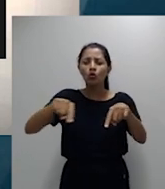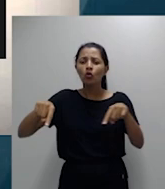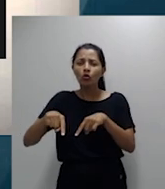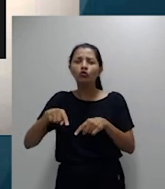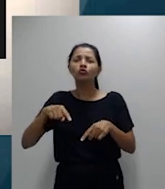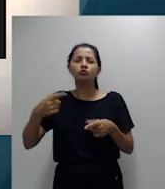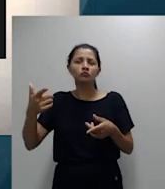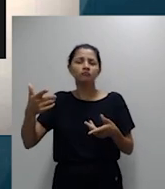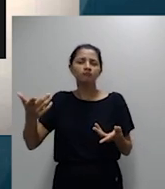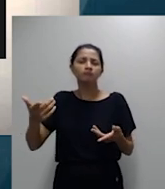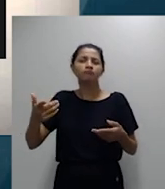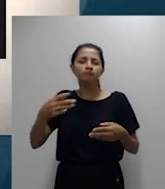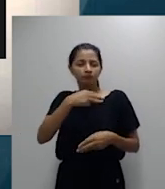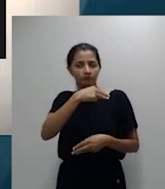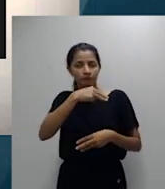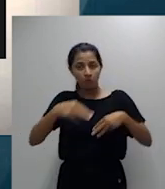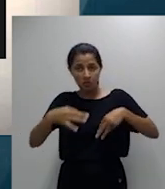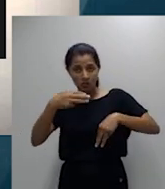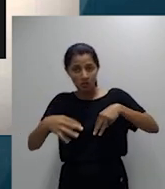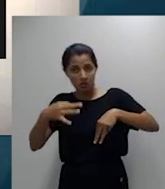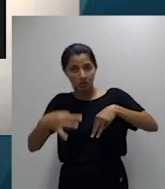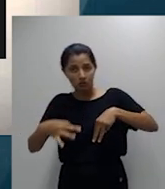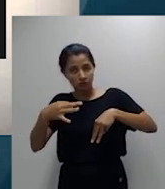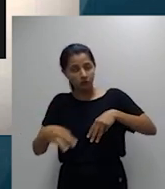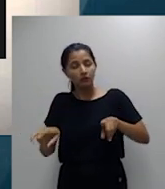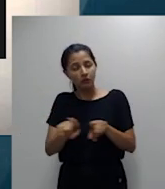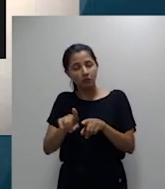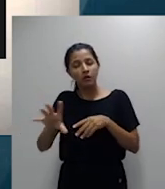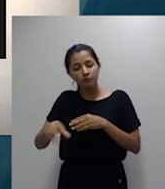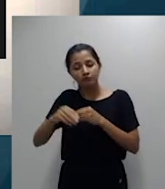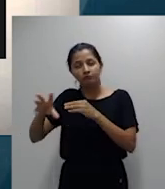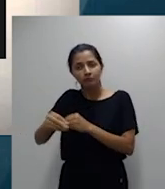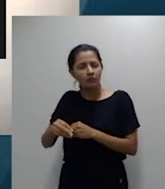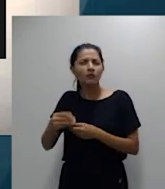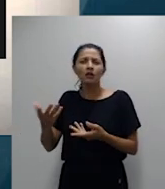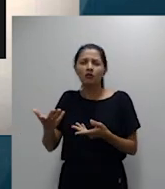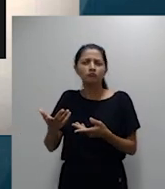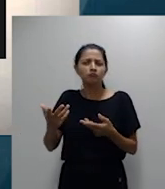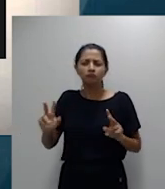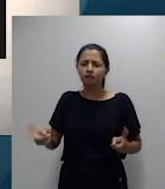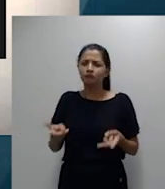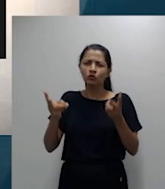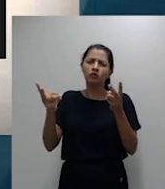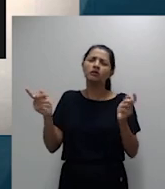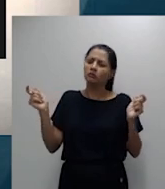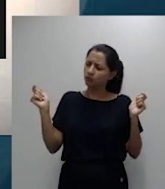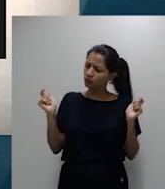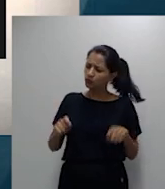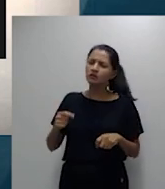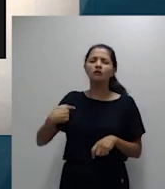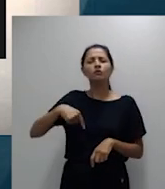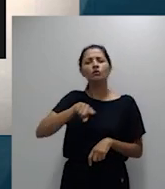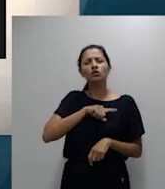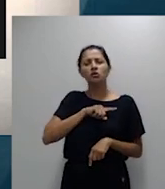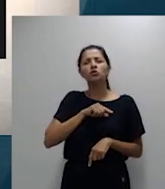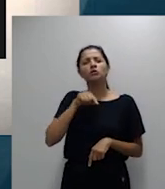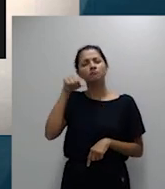nos dão também na a a contribuição valiosa para que aqui possamos